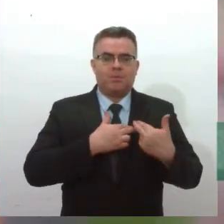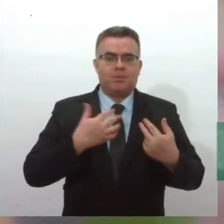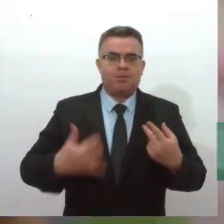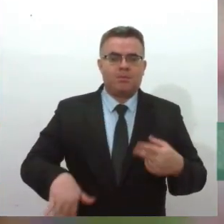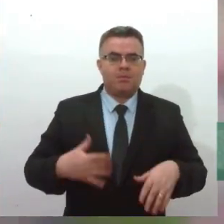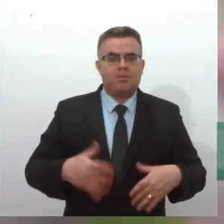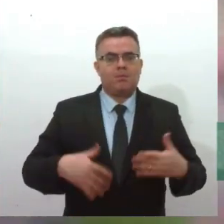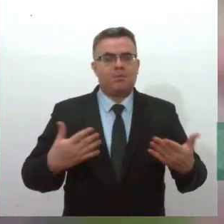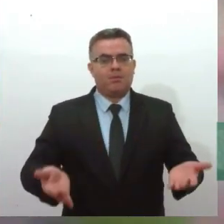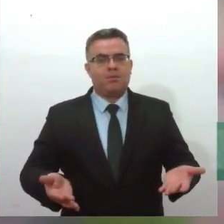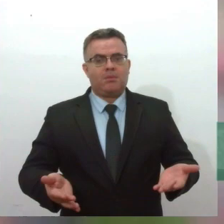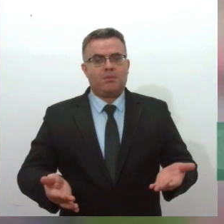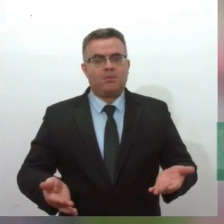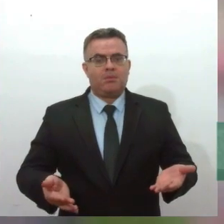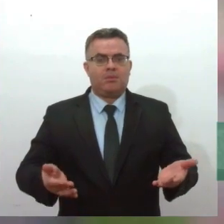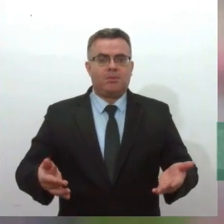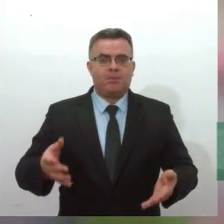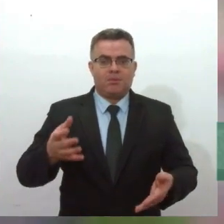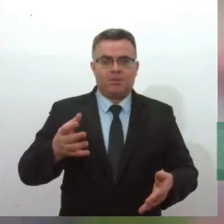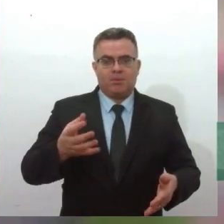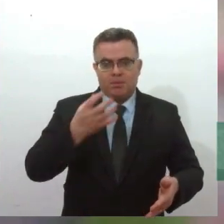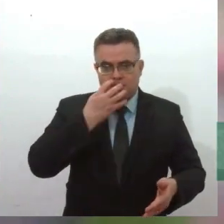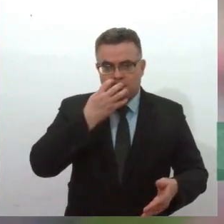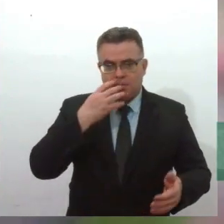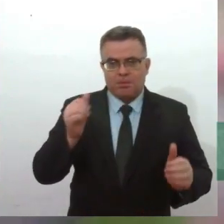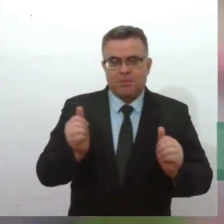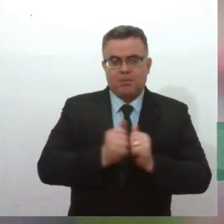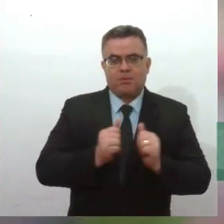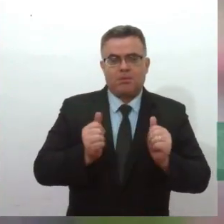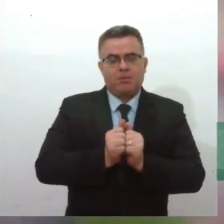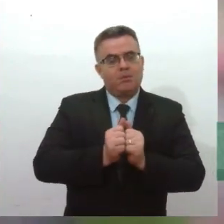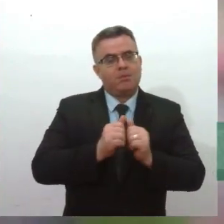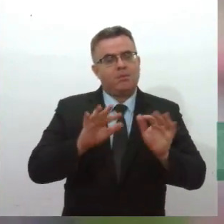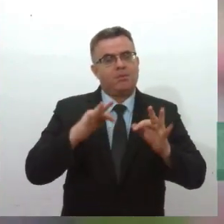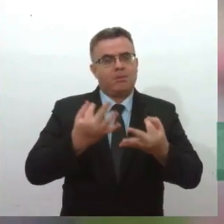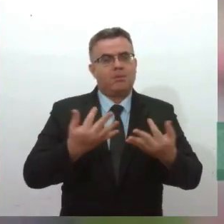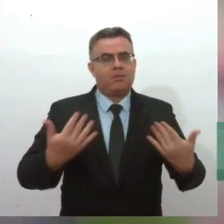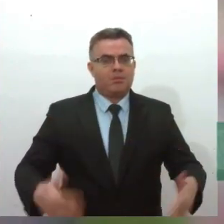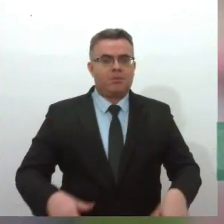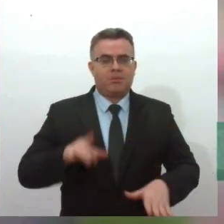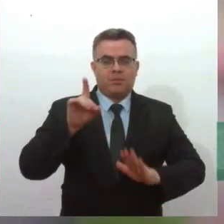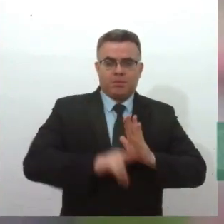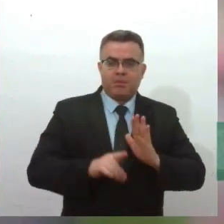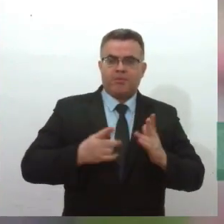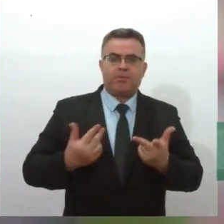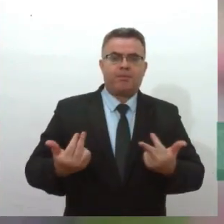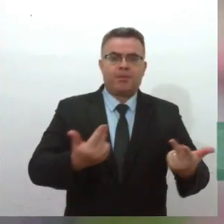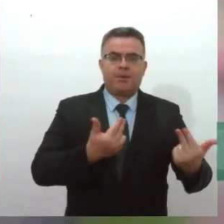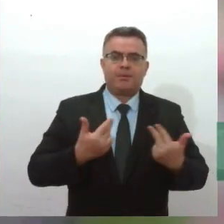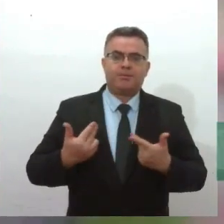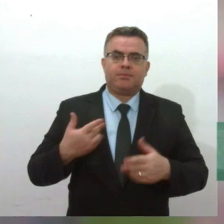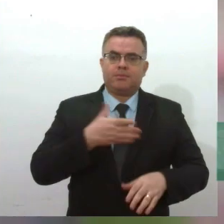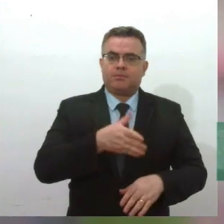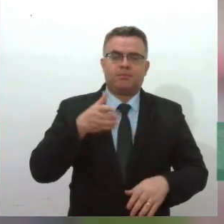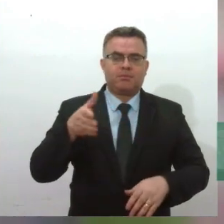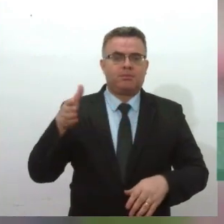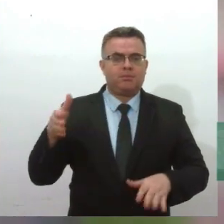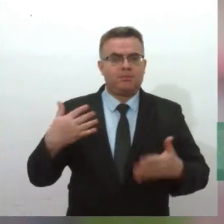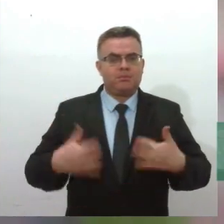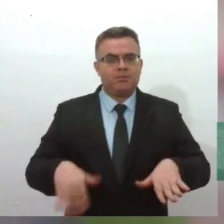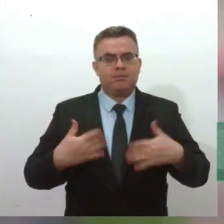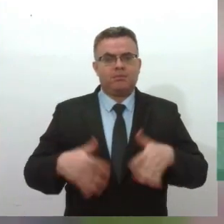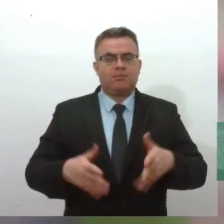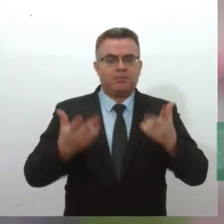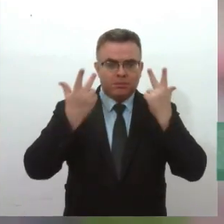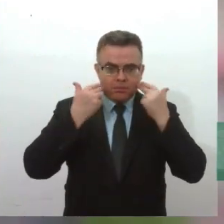é um membro da família animais são membros da família eles têm todo o direito de estarem transitando com seus tutores ao lado